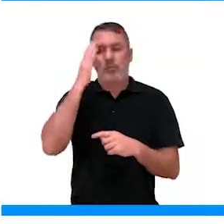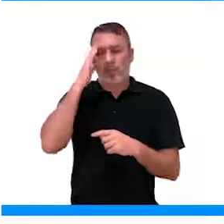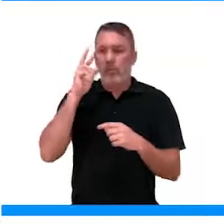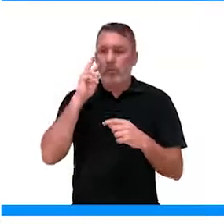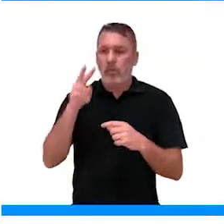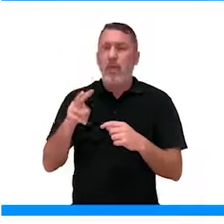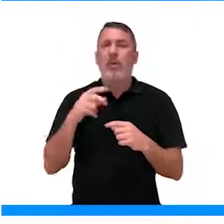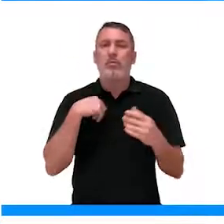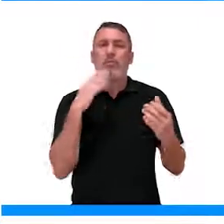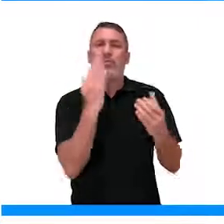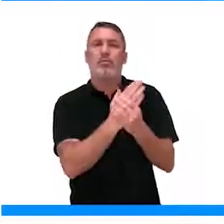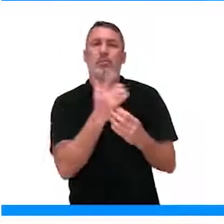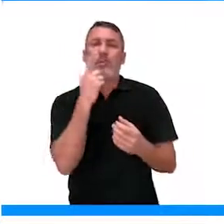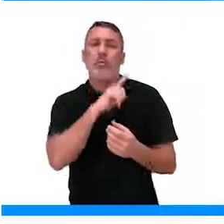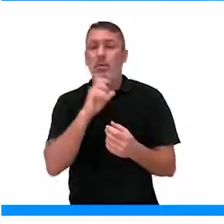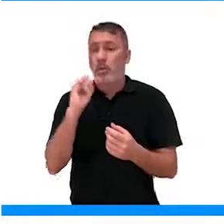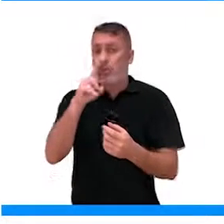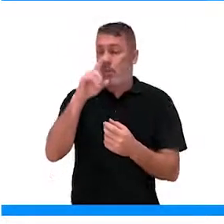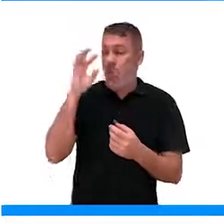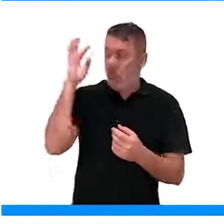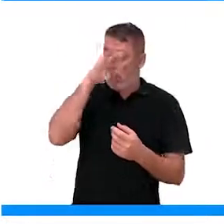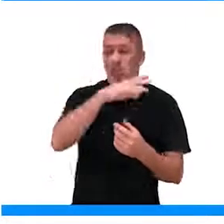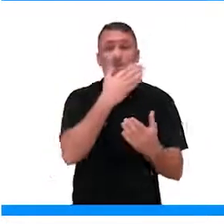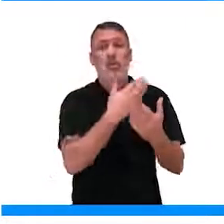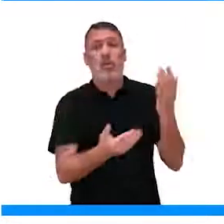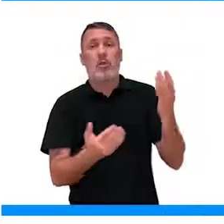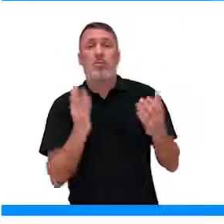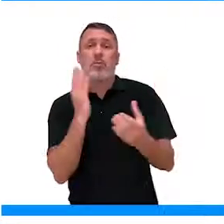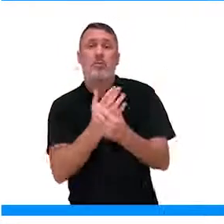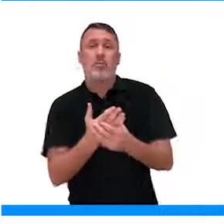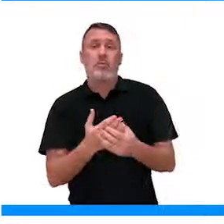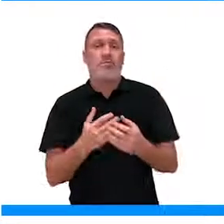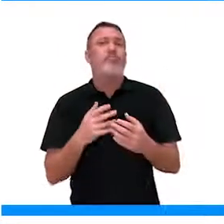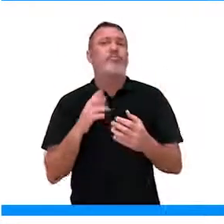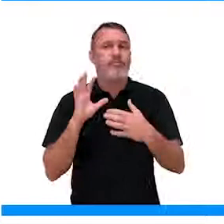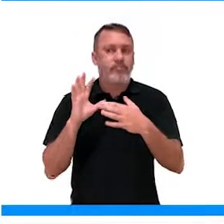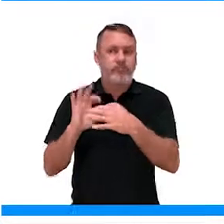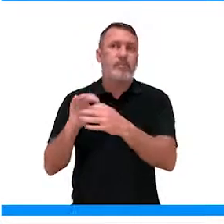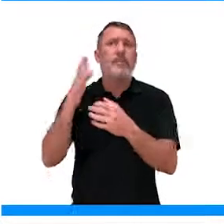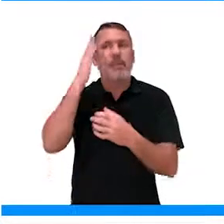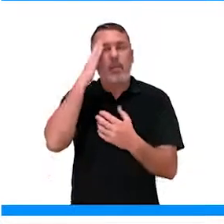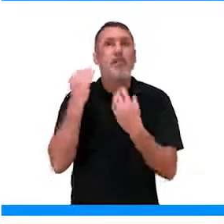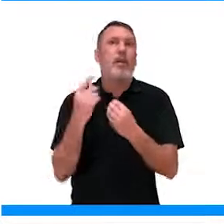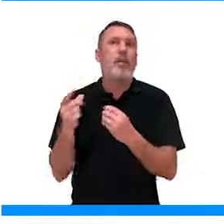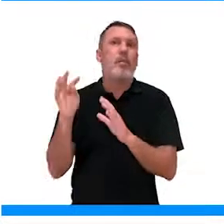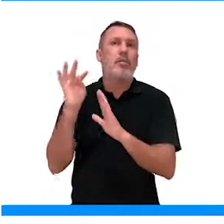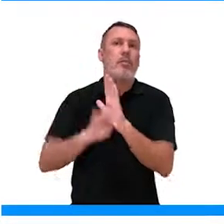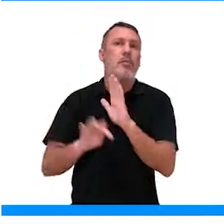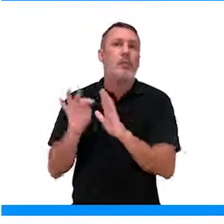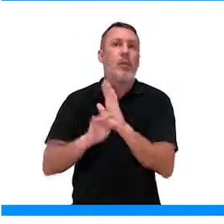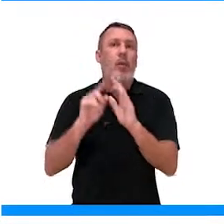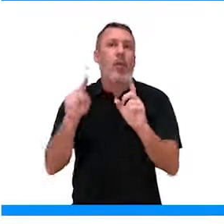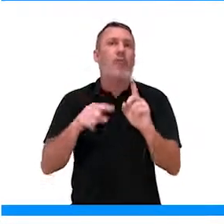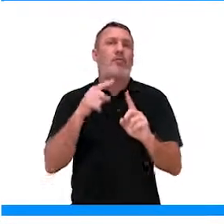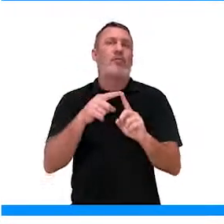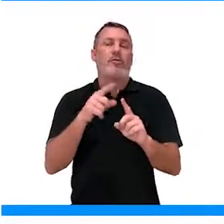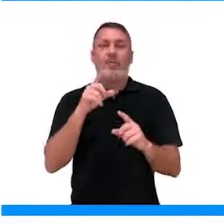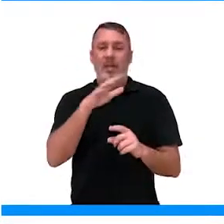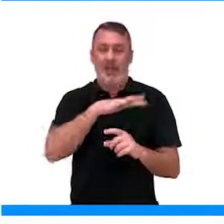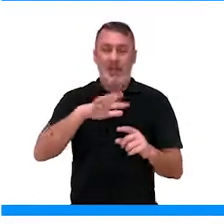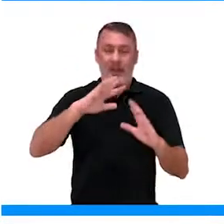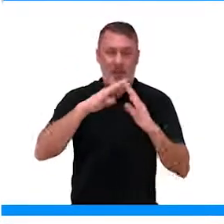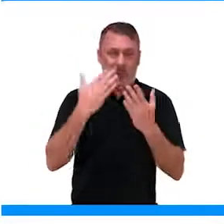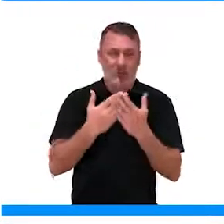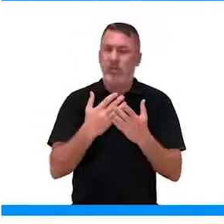importantíssimos para se entrar com o processo, ou para não se entrar, ou para ganhar, ou para perder. Né? Então, o gênero textual não é só importante no